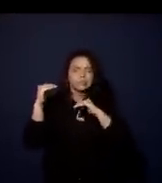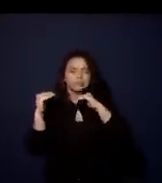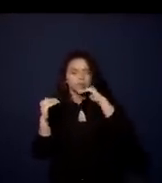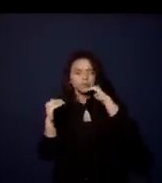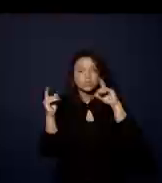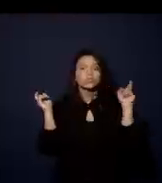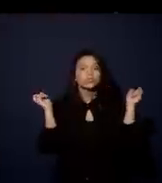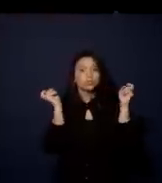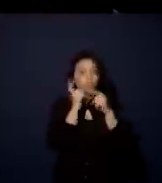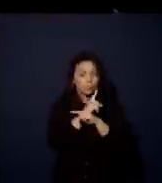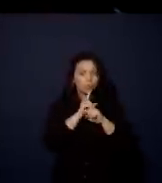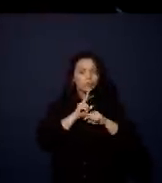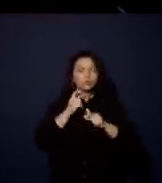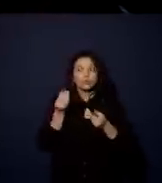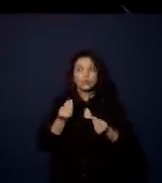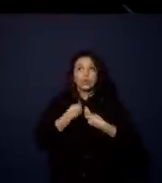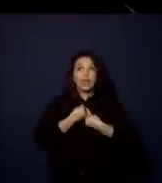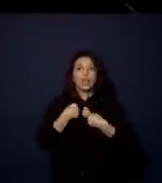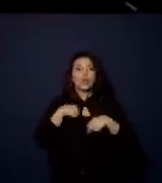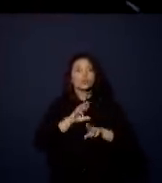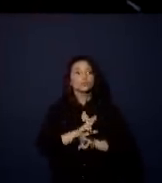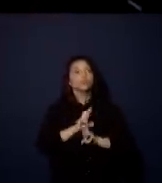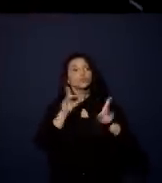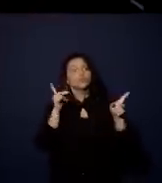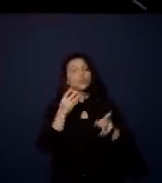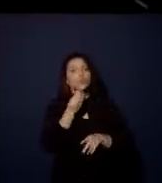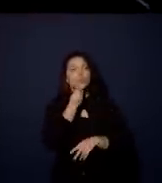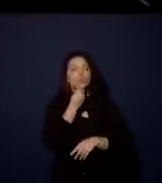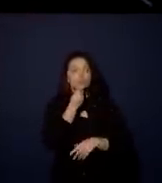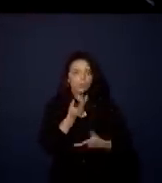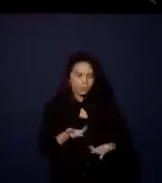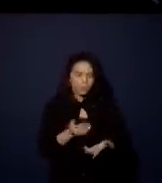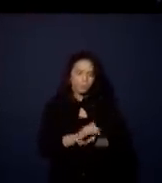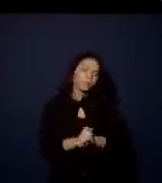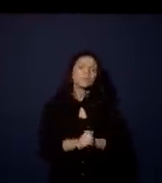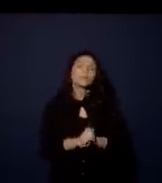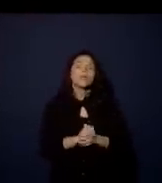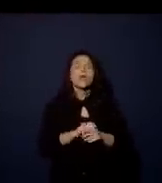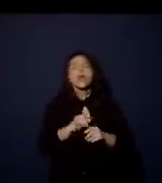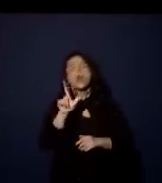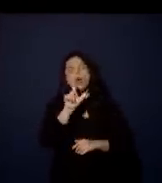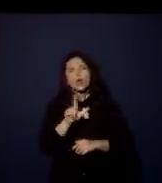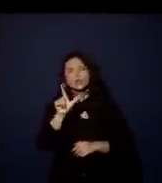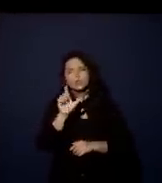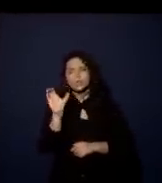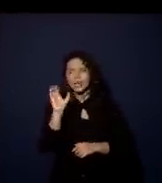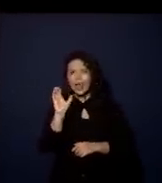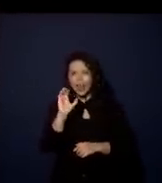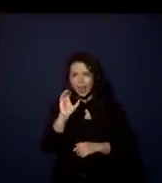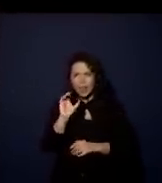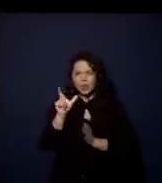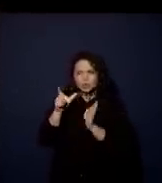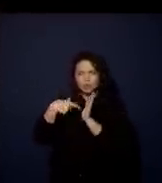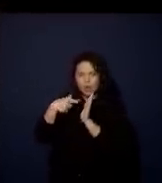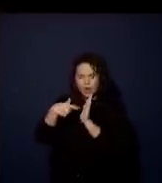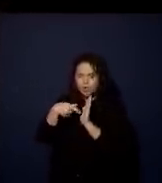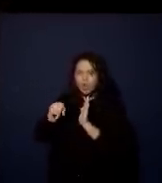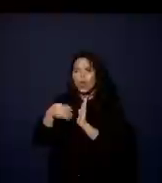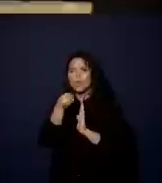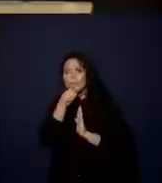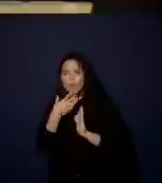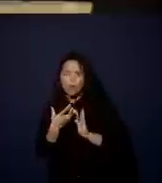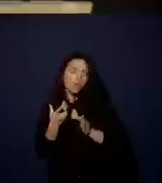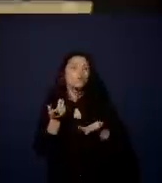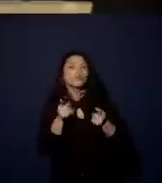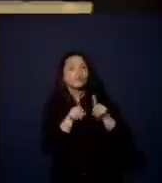fica difícil você ser diferenciar um dos pontos né como você comentou Roberto crédito ele é uma forma nível de serviço é